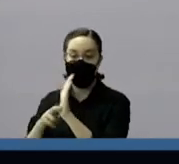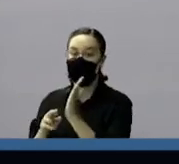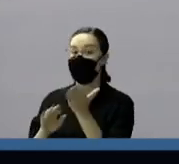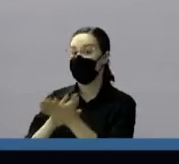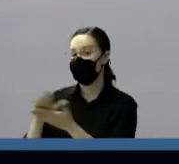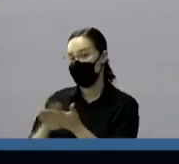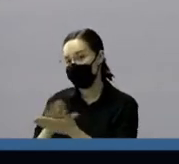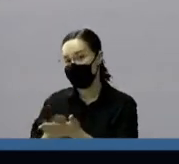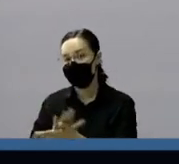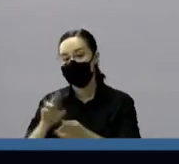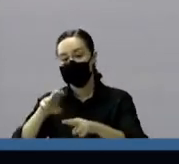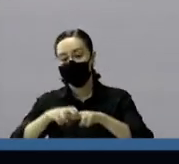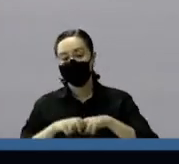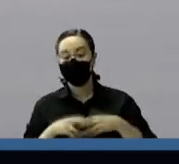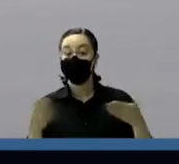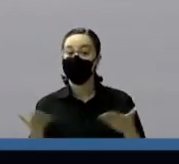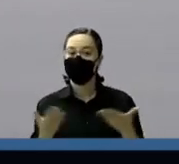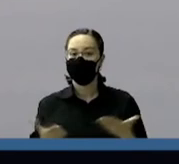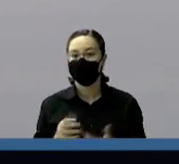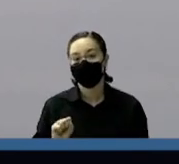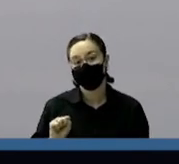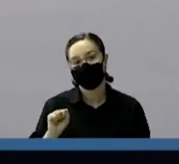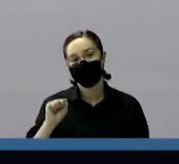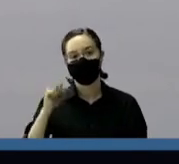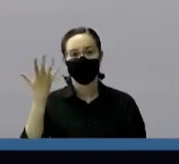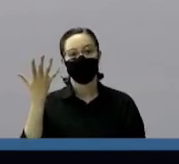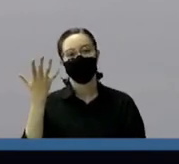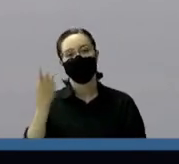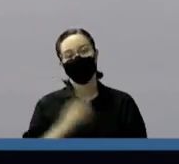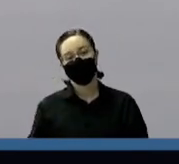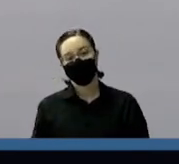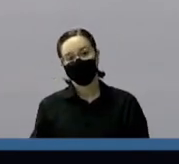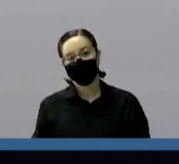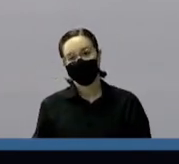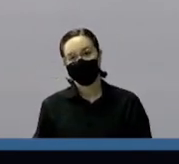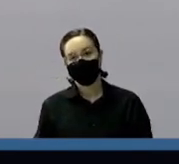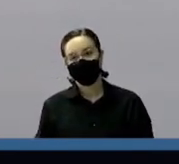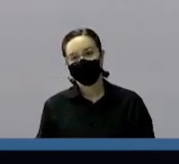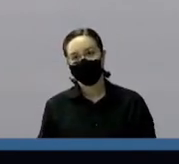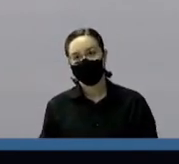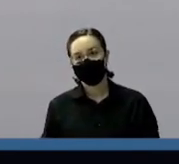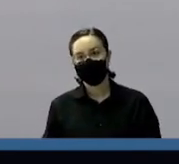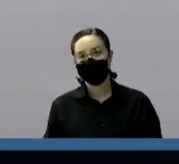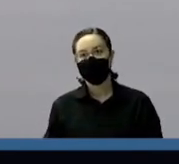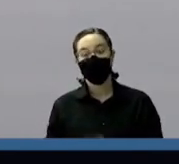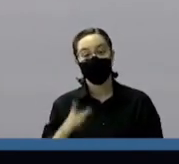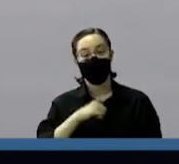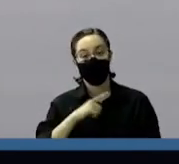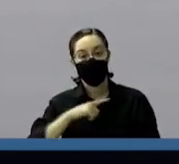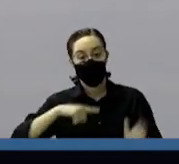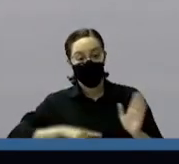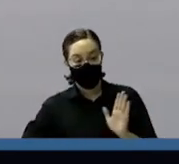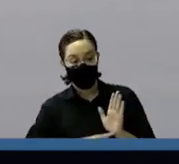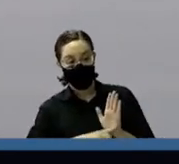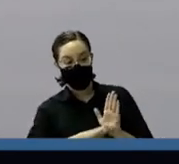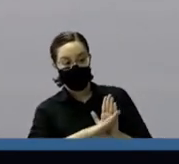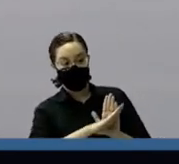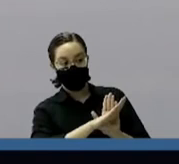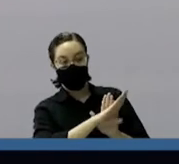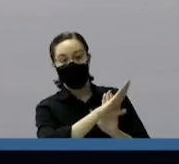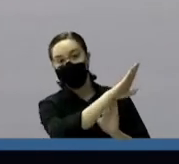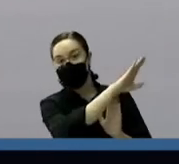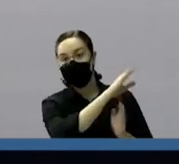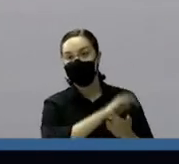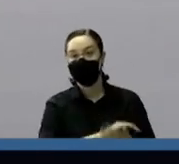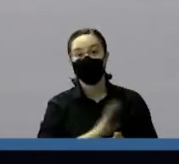recomendações que nós da saúde fizemos. Está se mantendo, nona semana consecutiva,